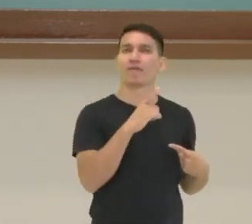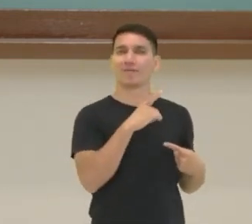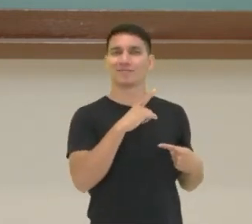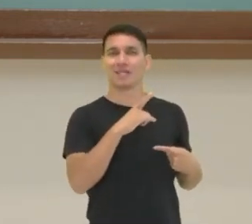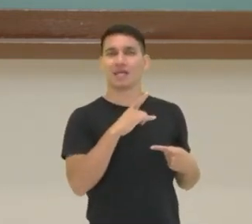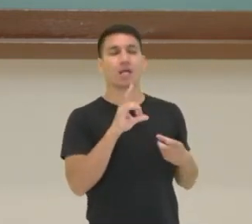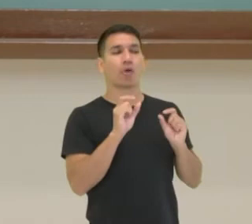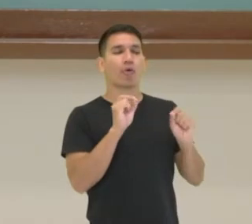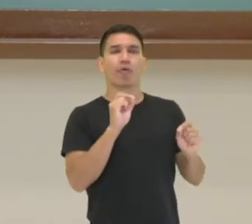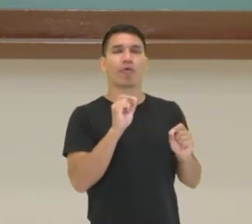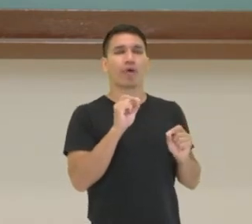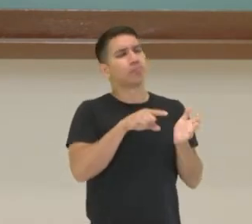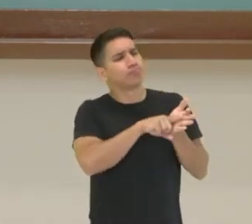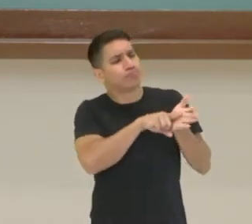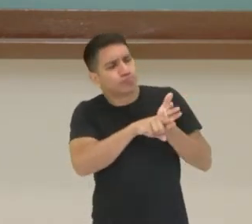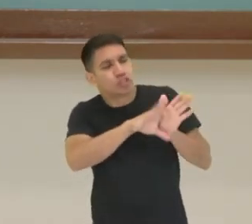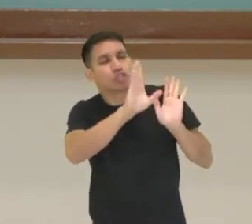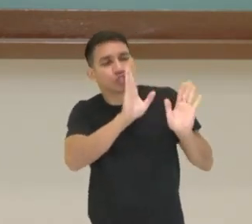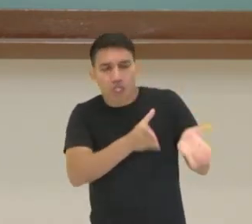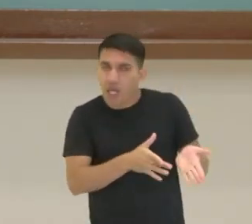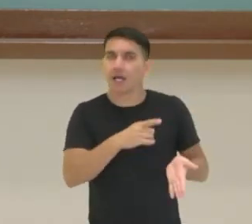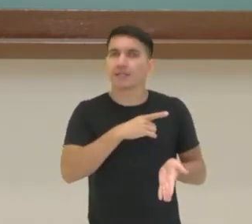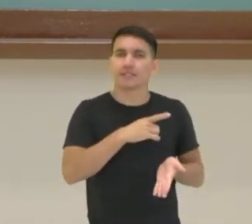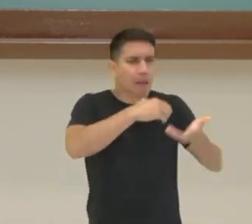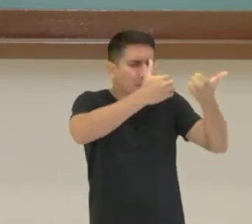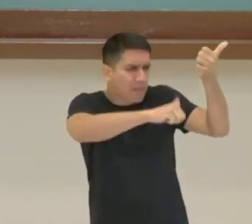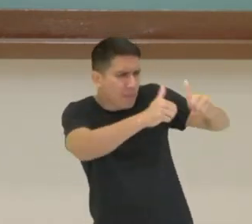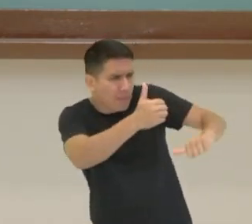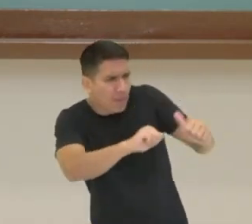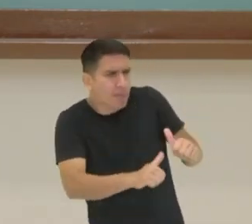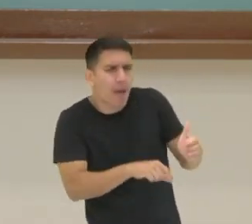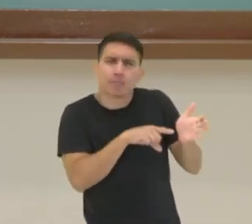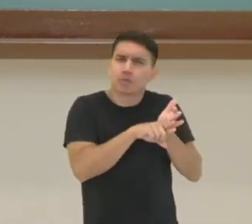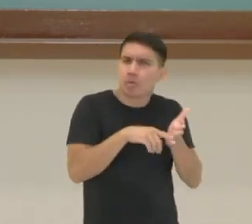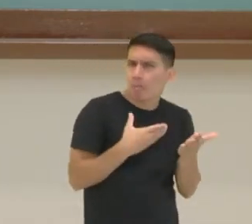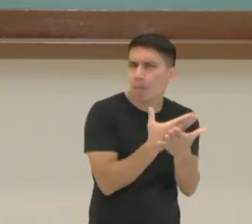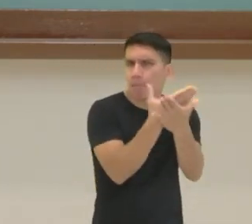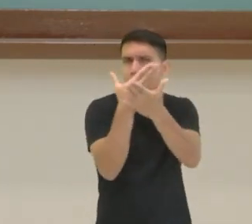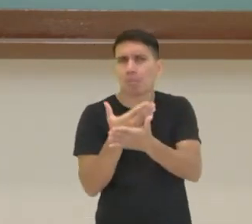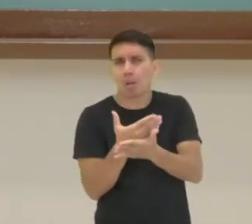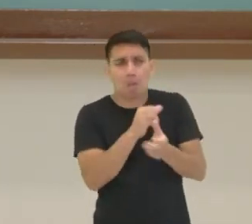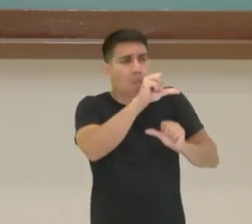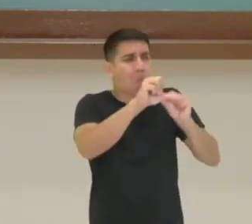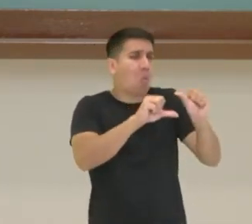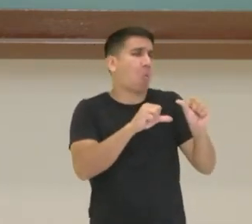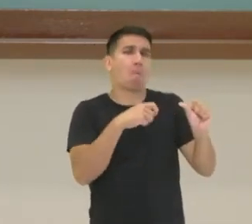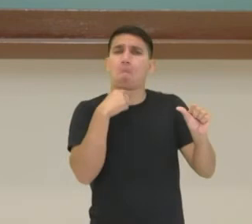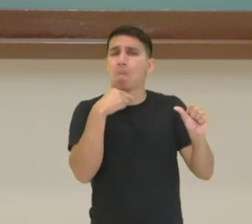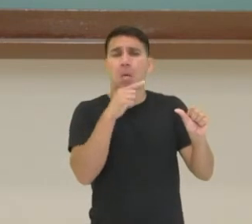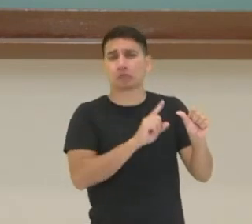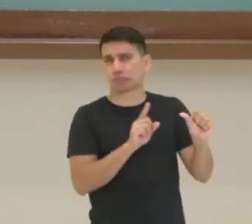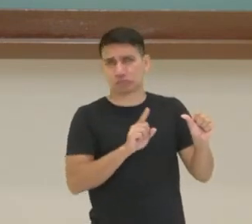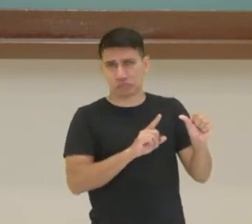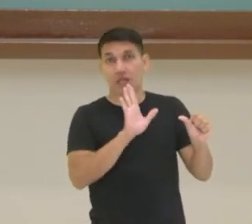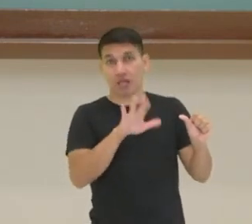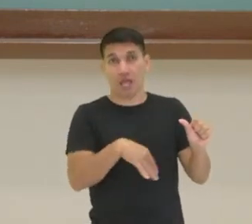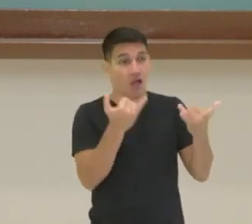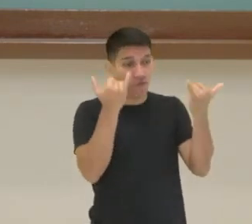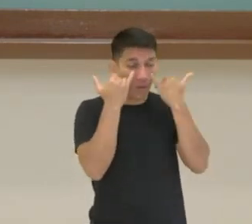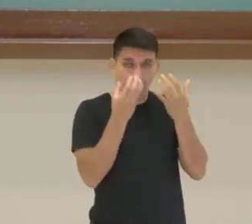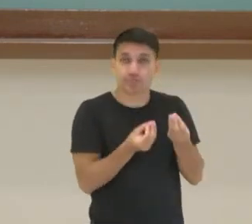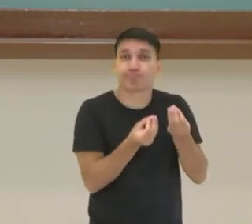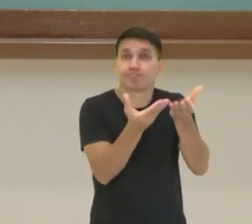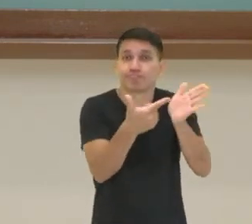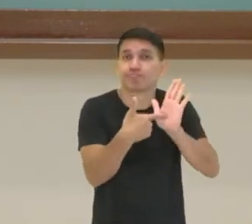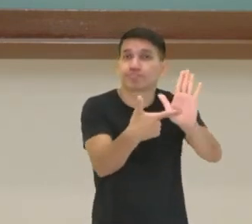foi pesquisado, estudado, analisado e que não se altera. Então, é uma informação dada,